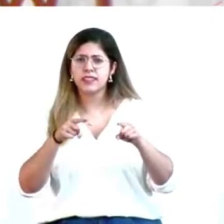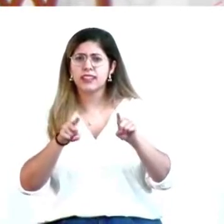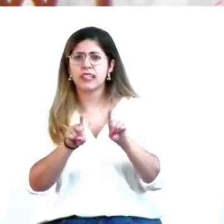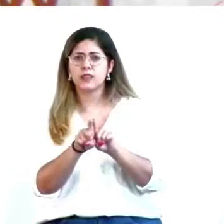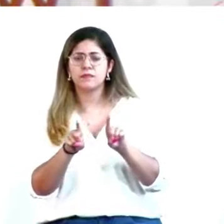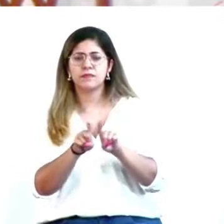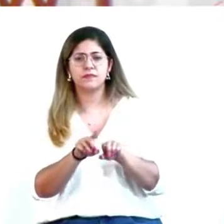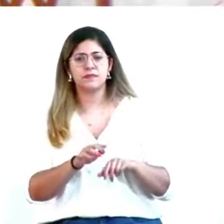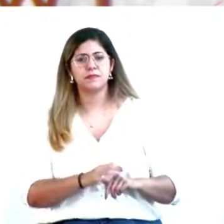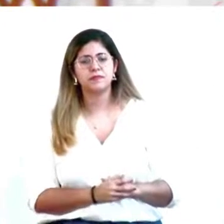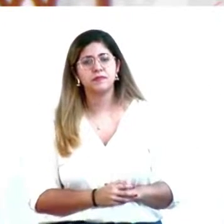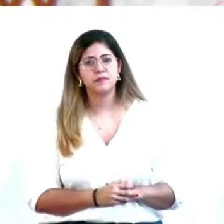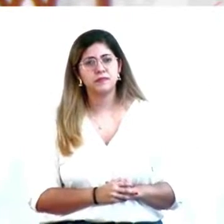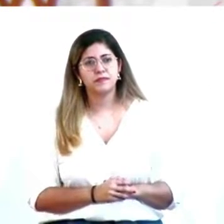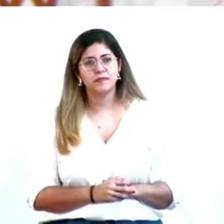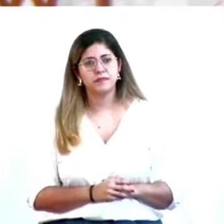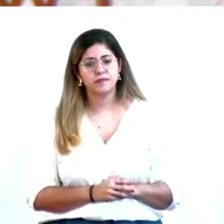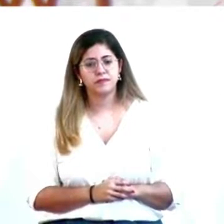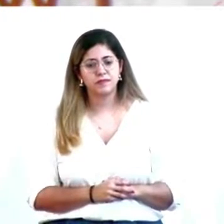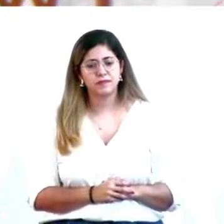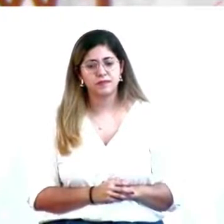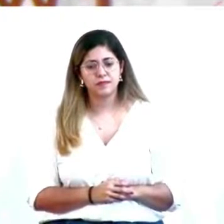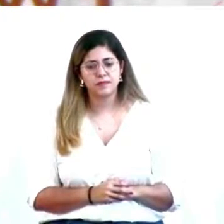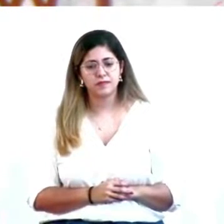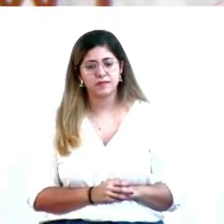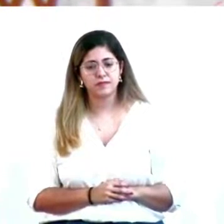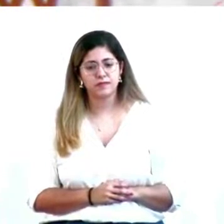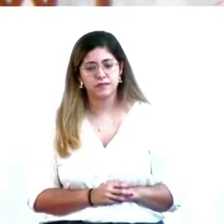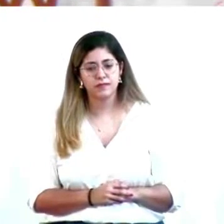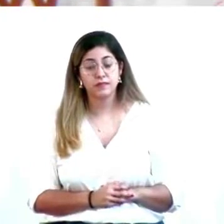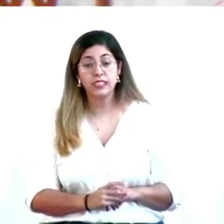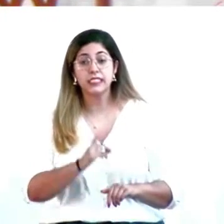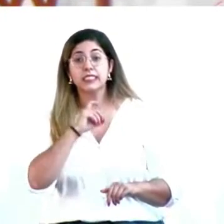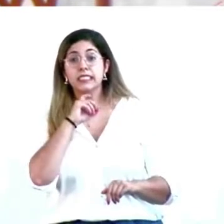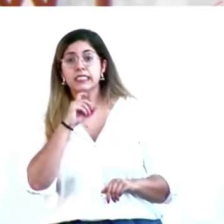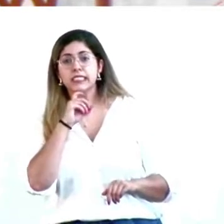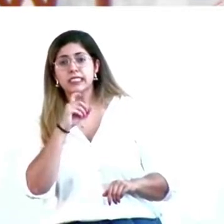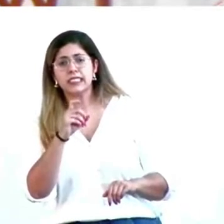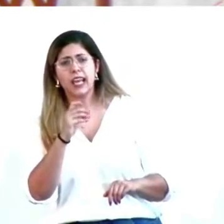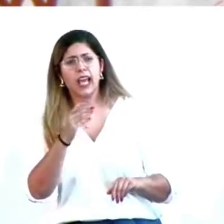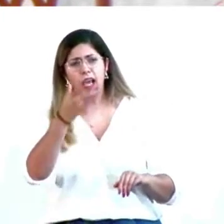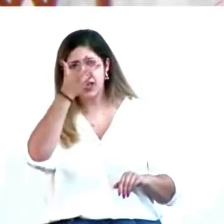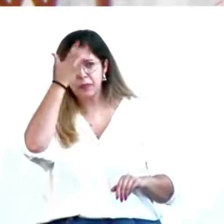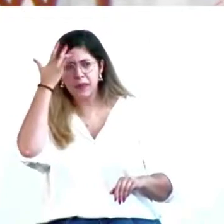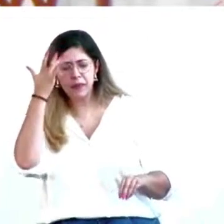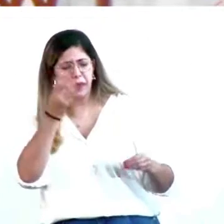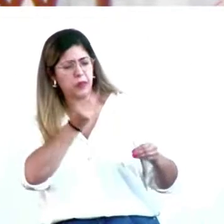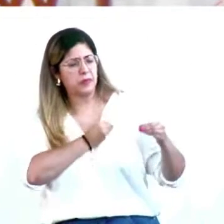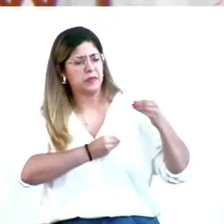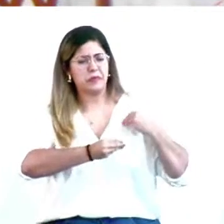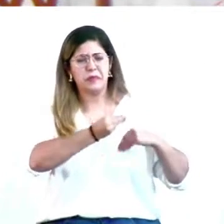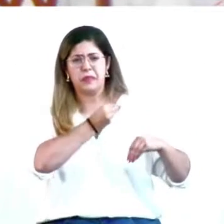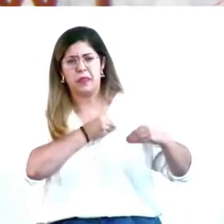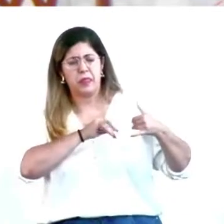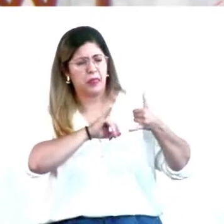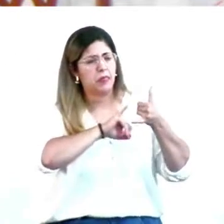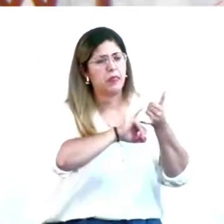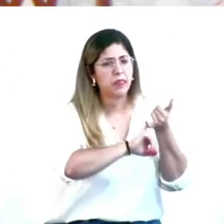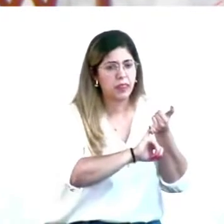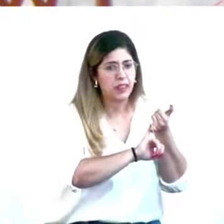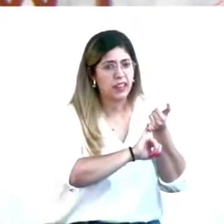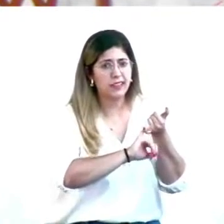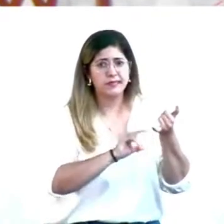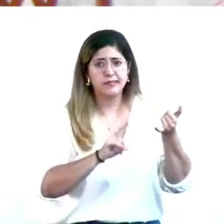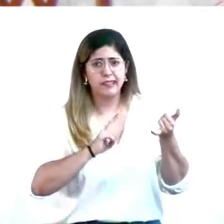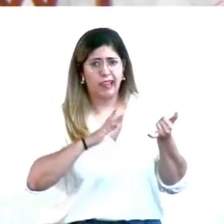nenhum incontinente ou impuro ou avarento que é idólatra tem herança